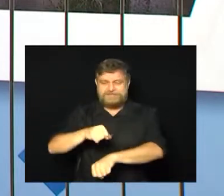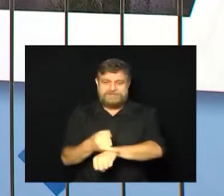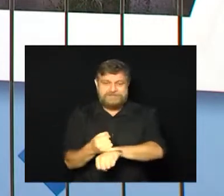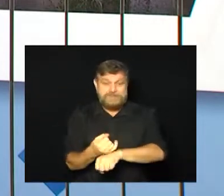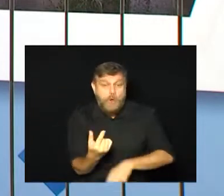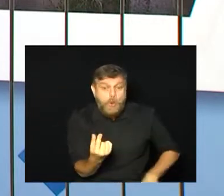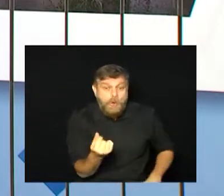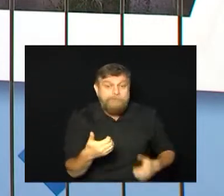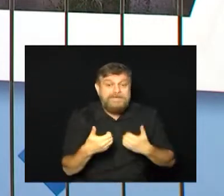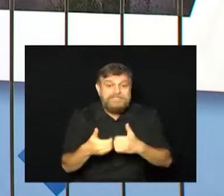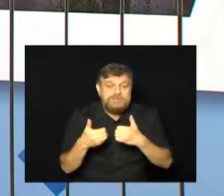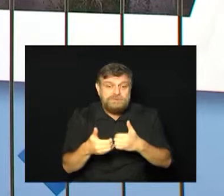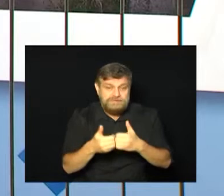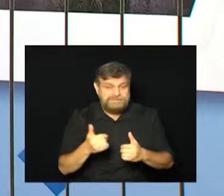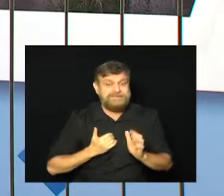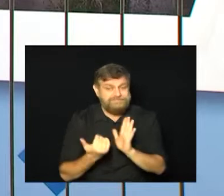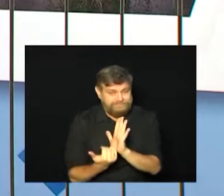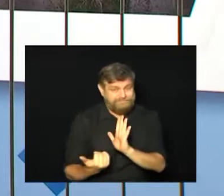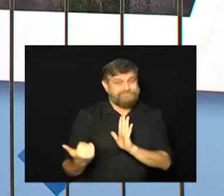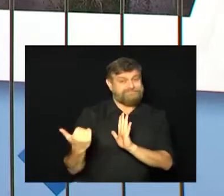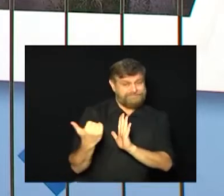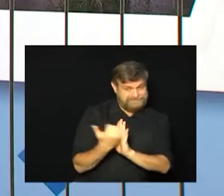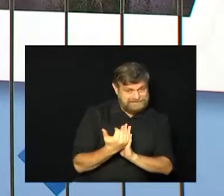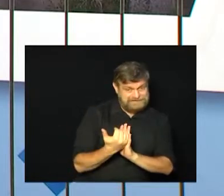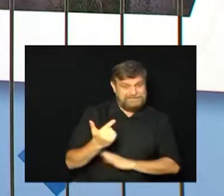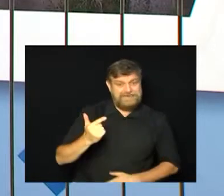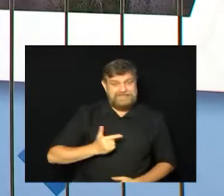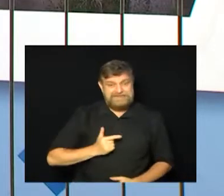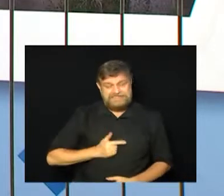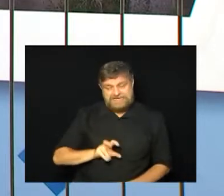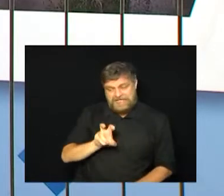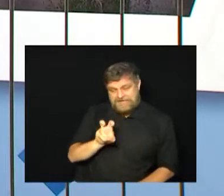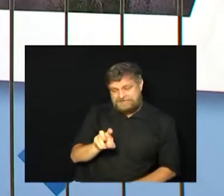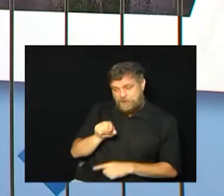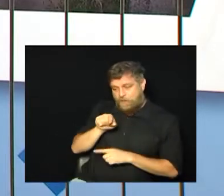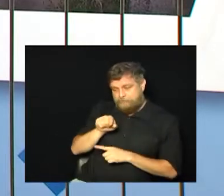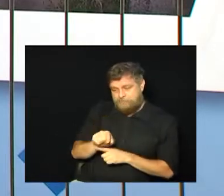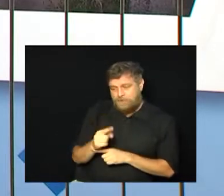tarifa já sofreu reajuste. Com isso, passa a ser R$